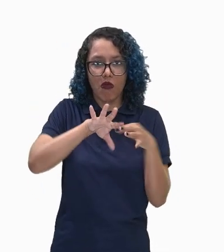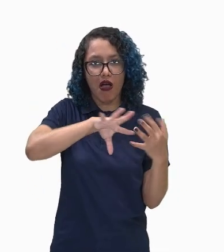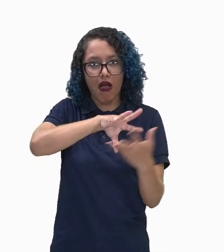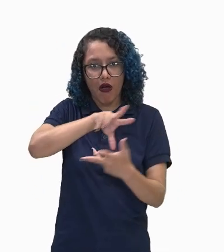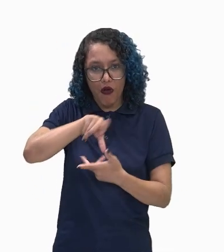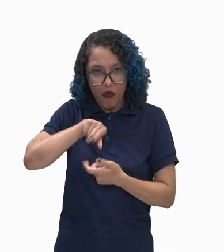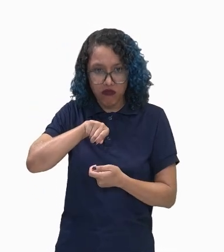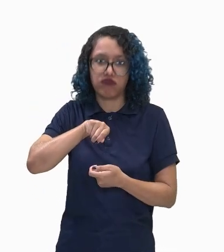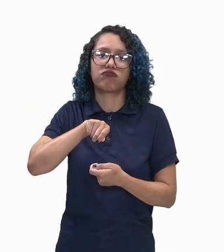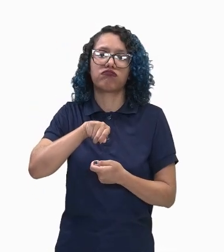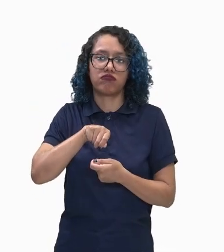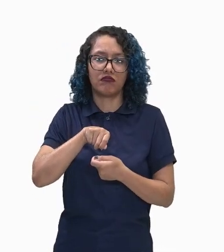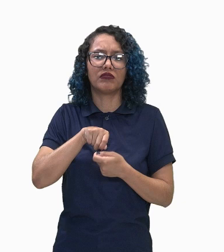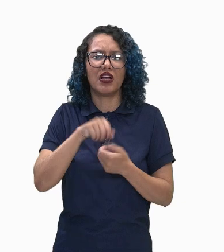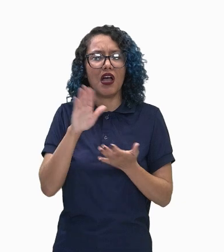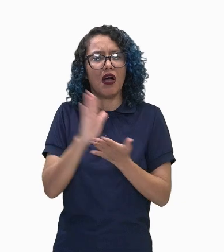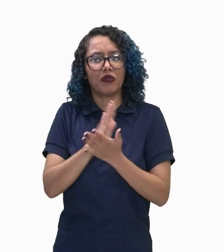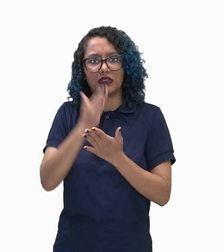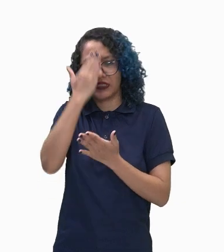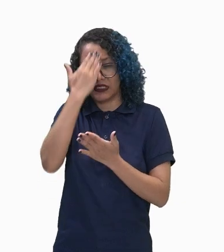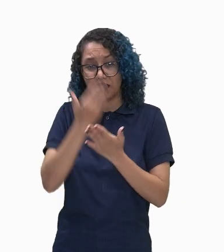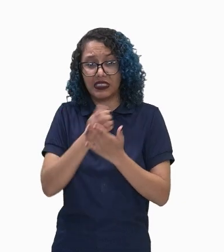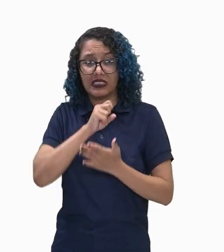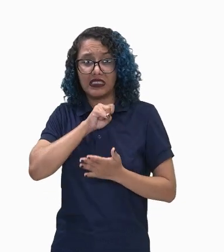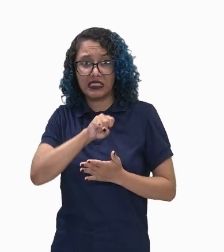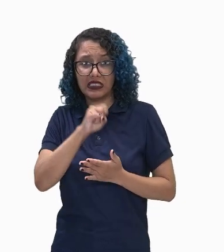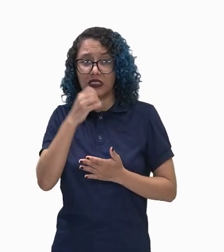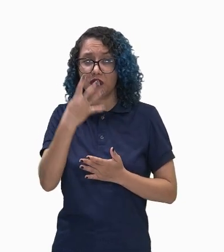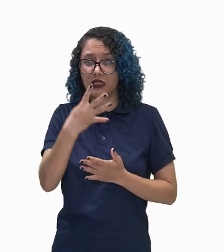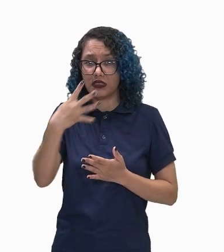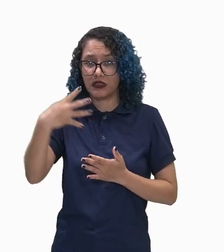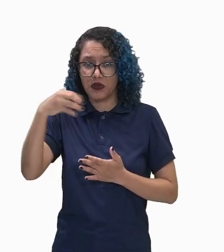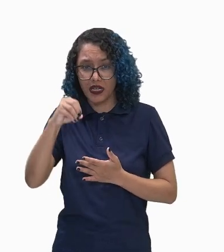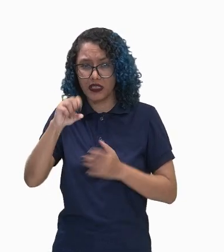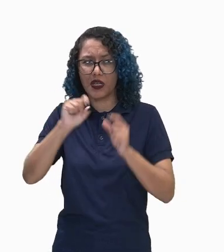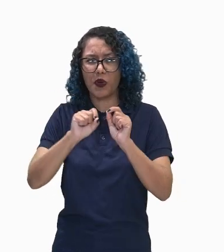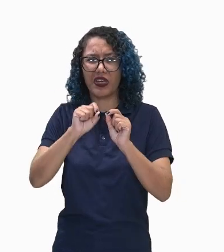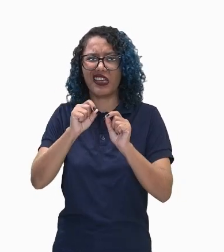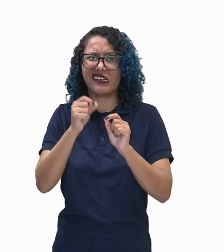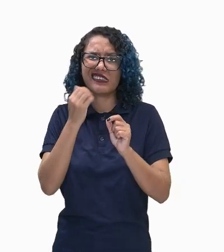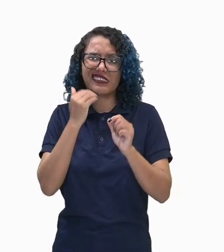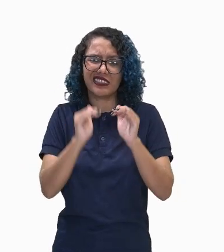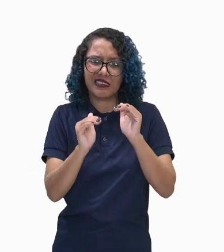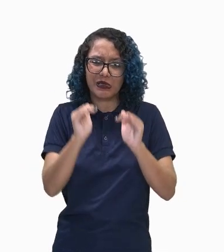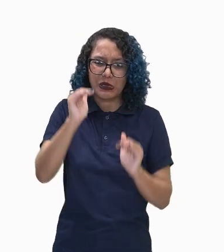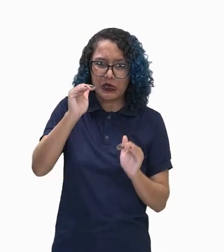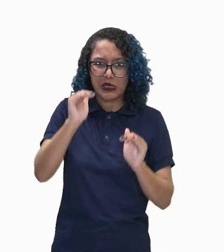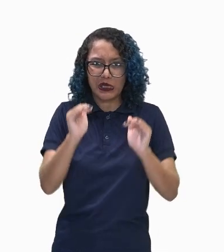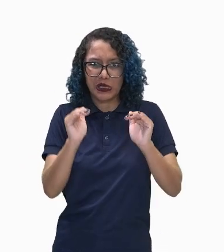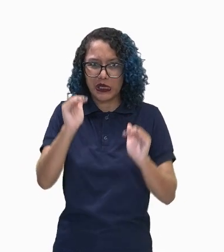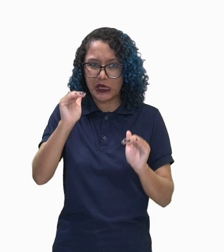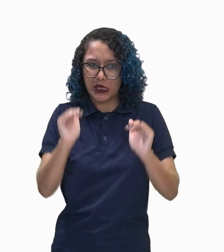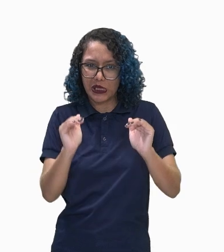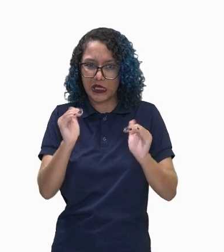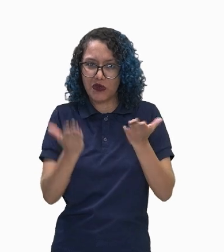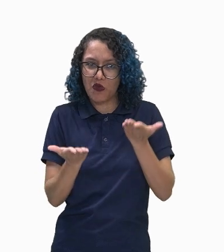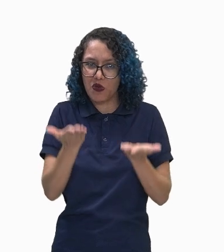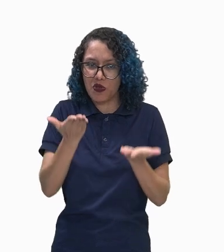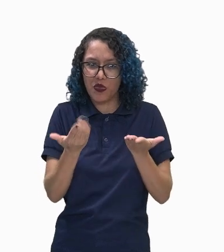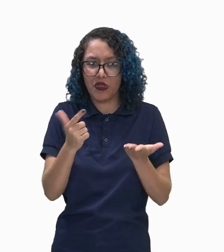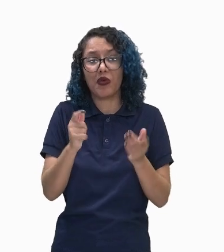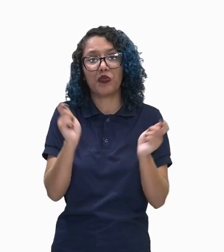acreditam que afinar em 440 Hz estaríamos desarmonizando a Terra. É o que pode causar